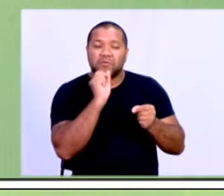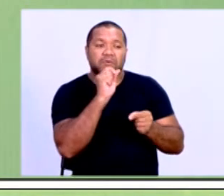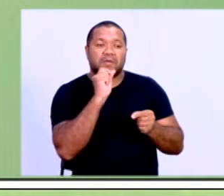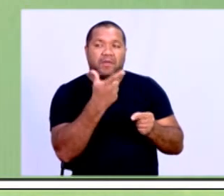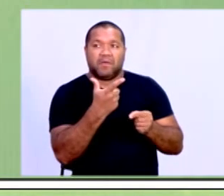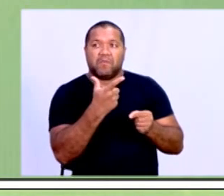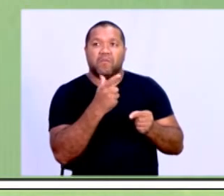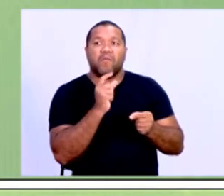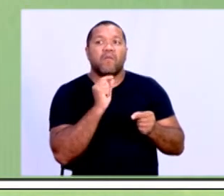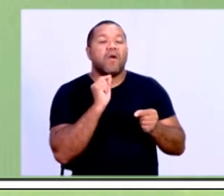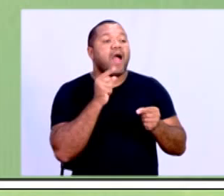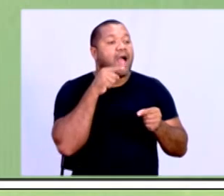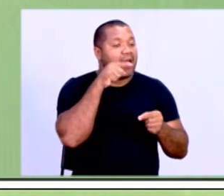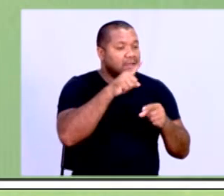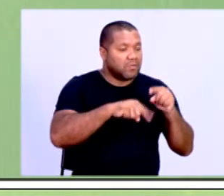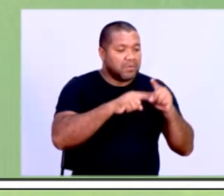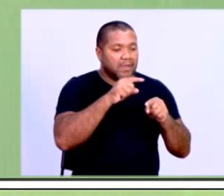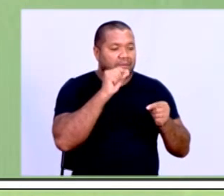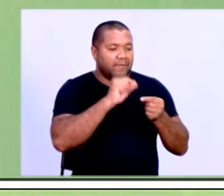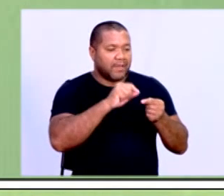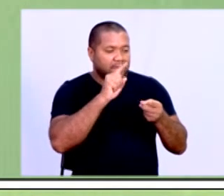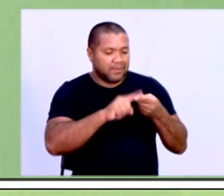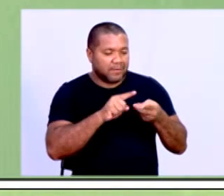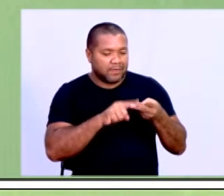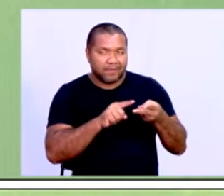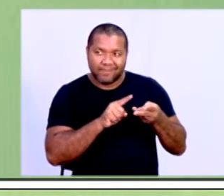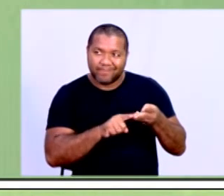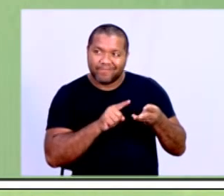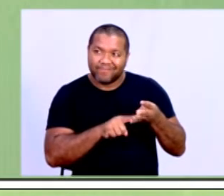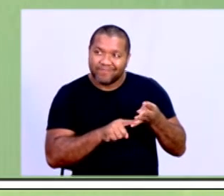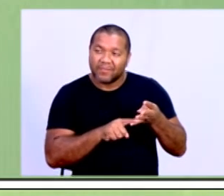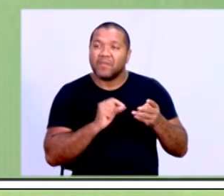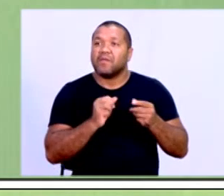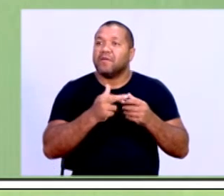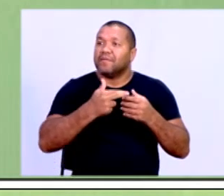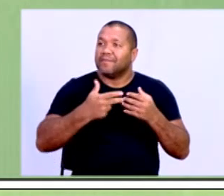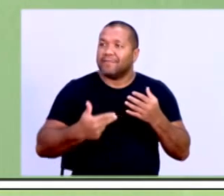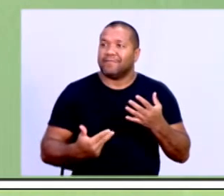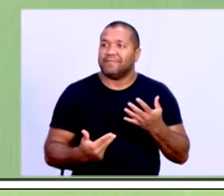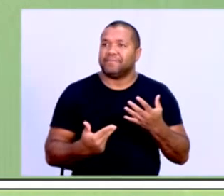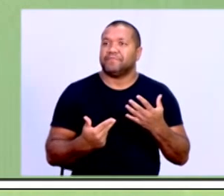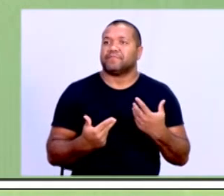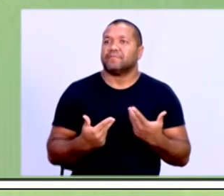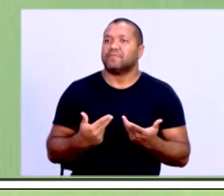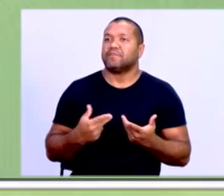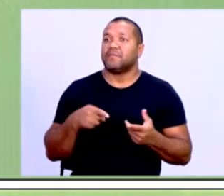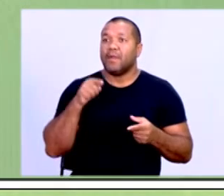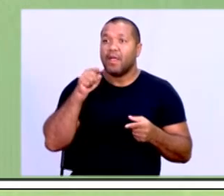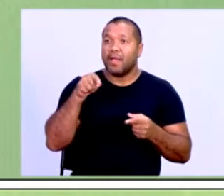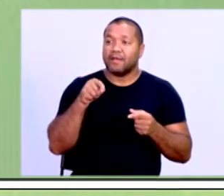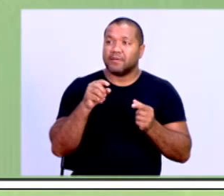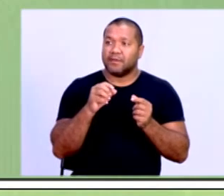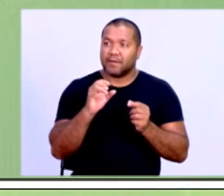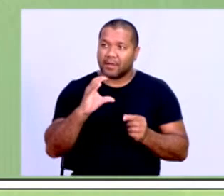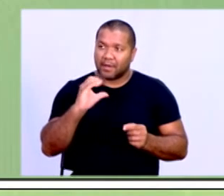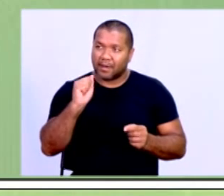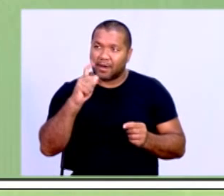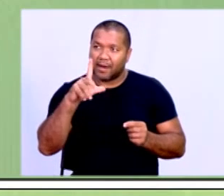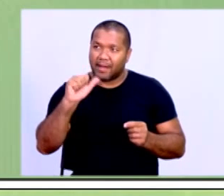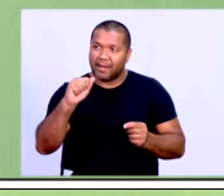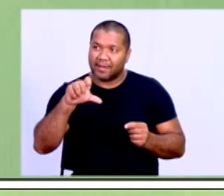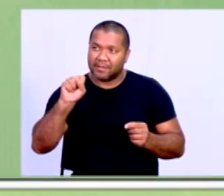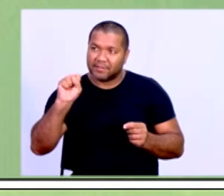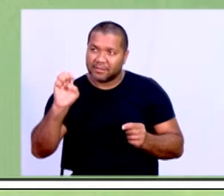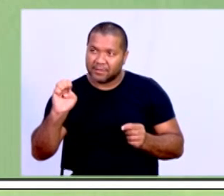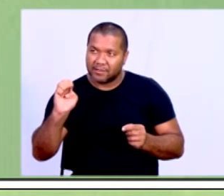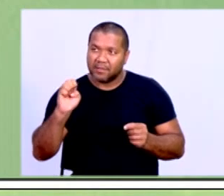o objeto possui. Uma classe geralmente representa um substantivo. Por